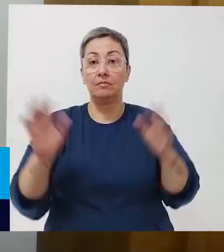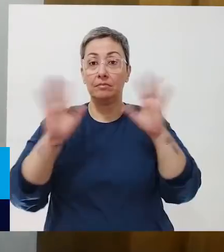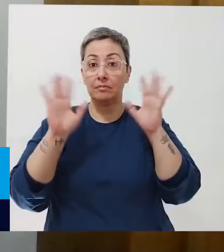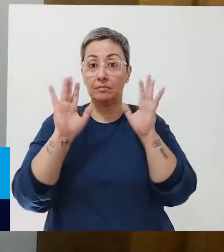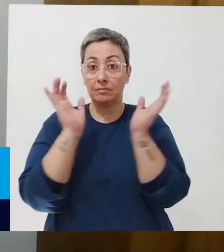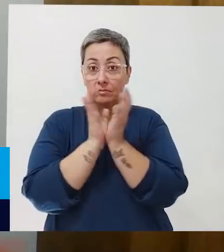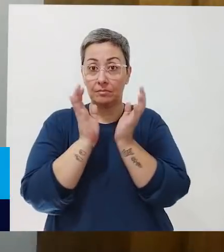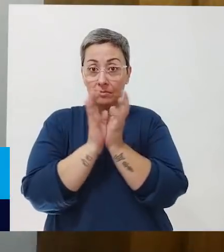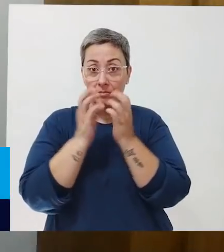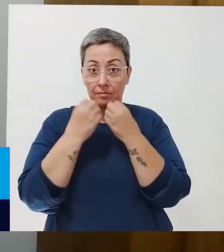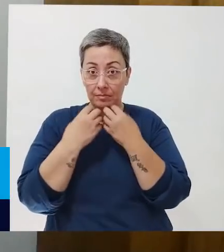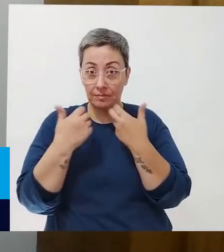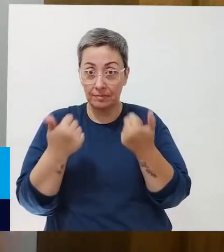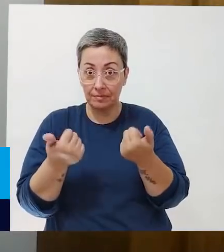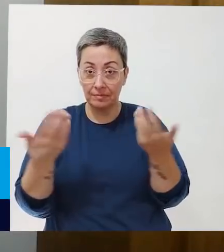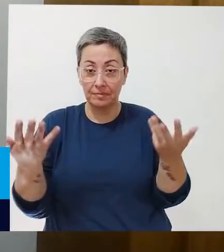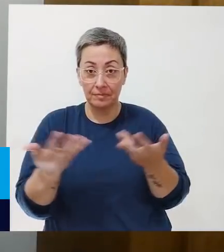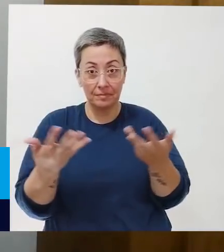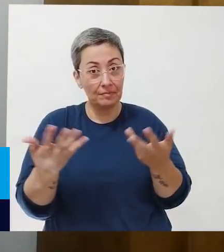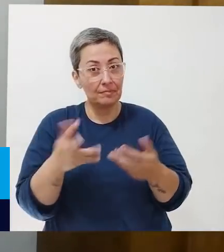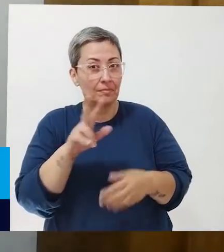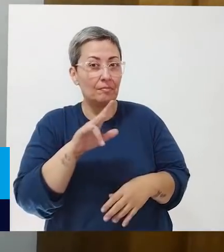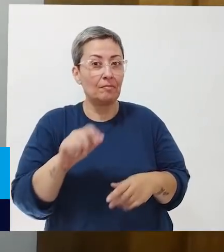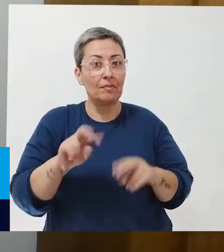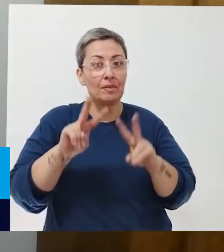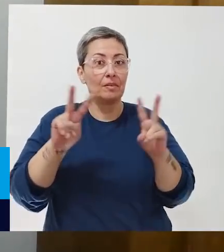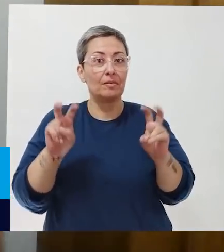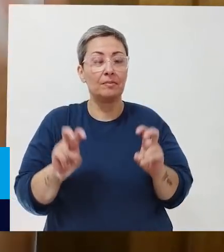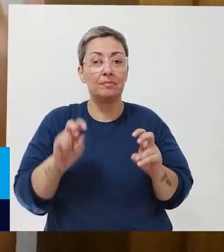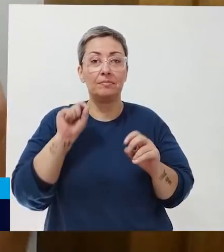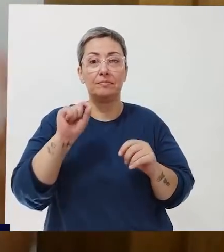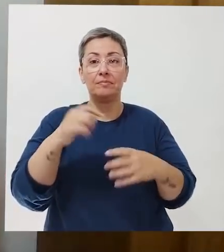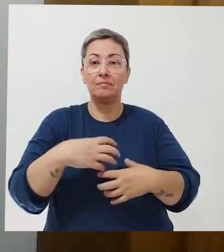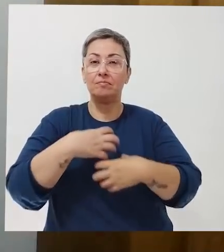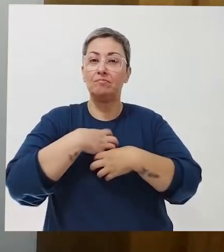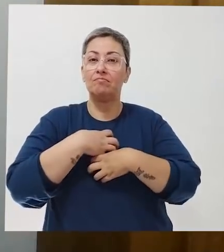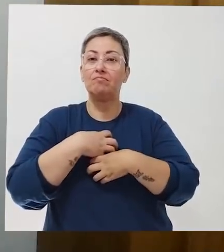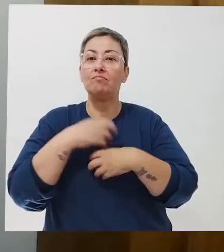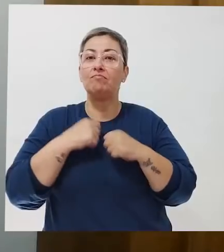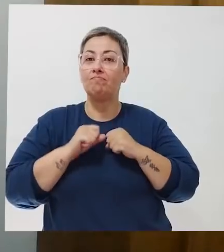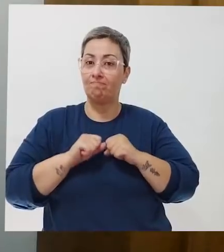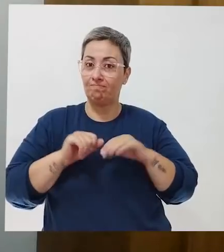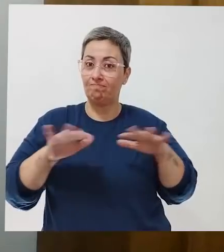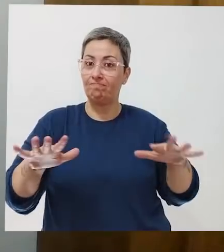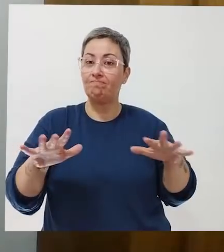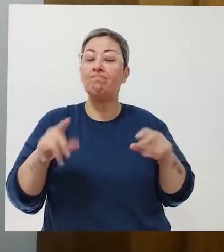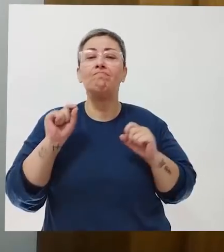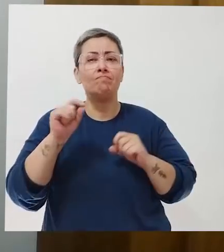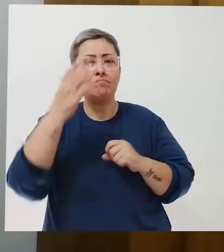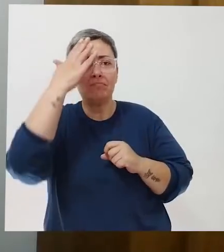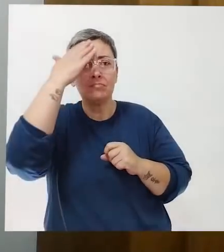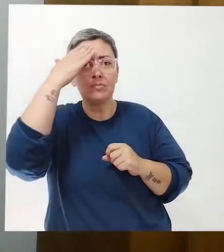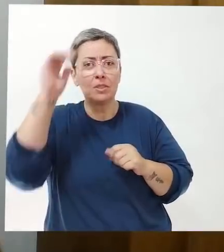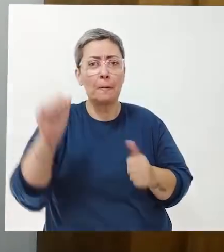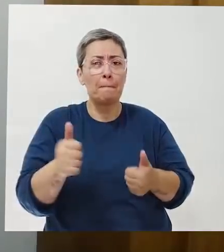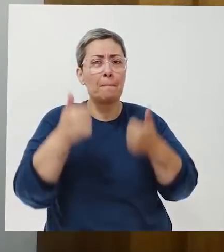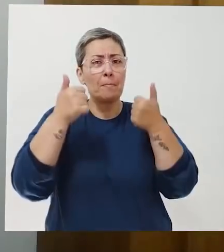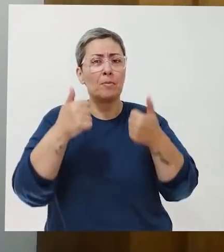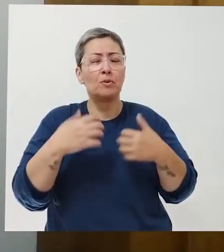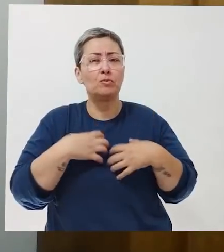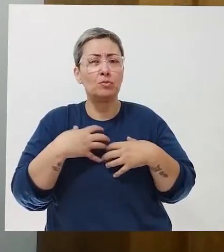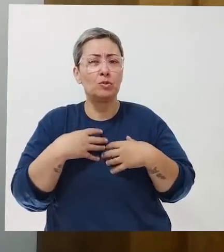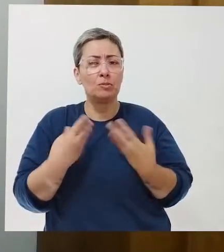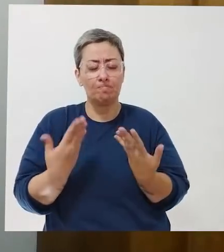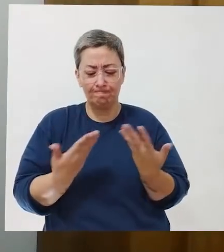Oi galera, tudo bem com vocês? Bom, hoje nós vamos falar sobre sentimentos e pandemia. Você sabia que a melhor forma